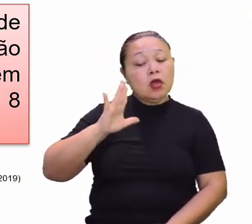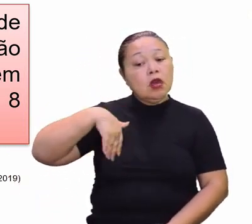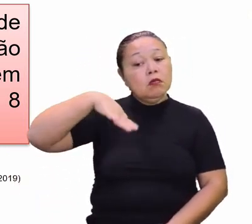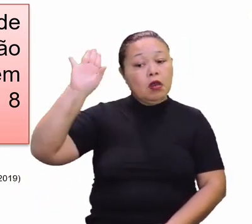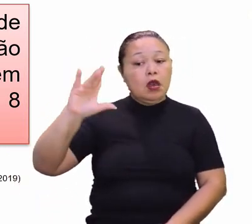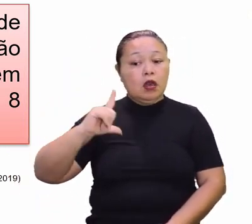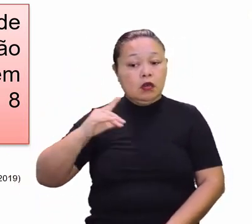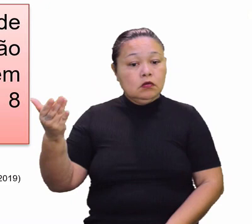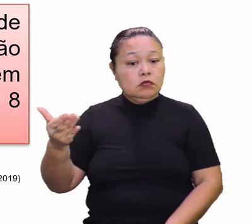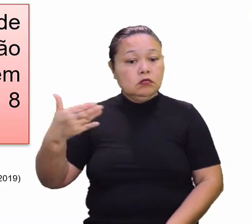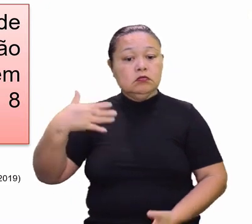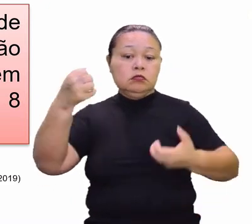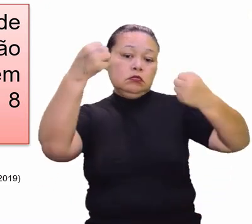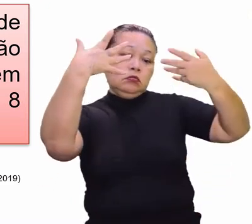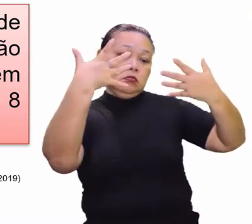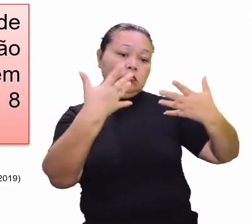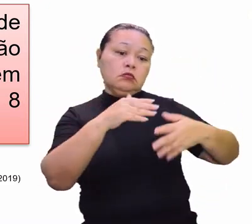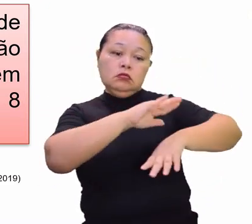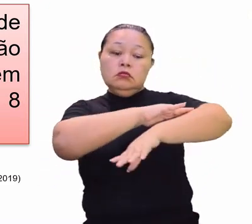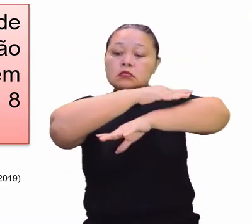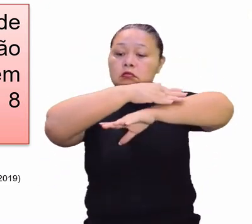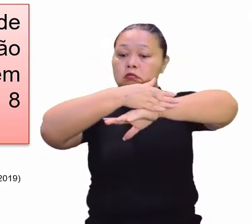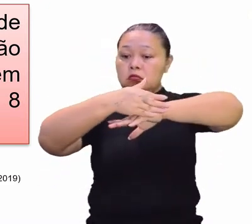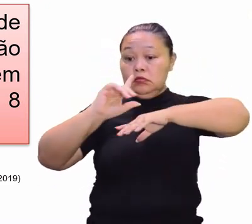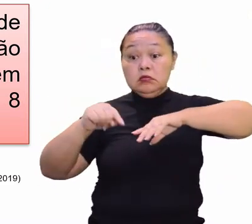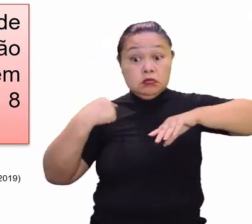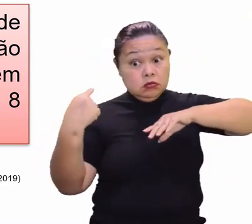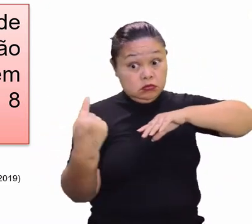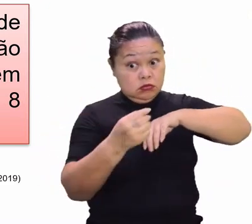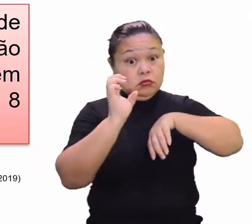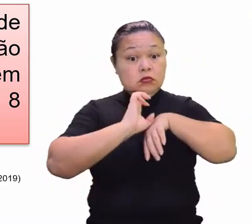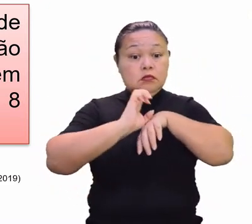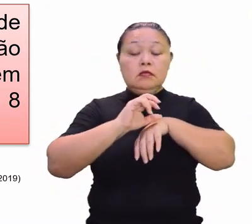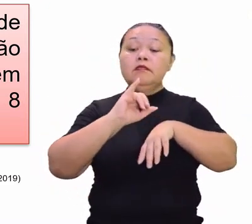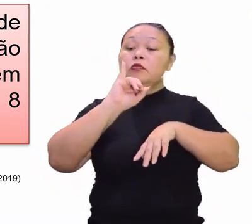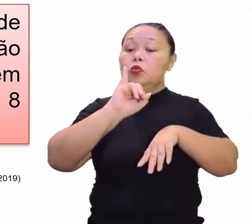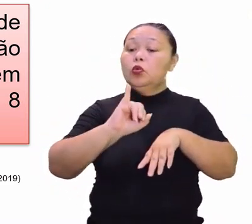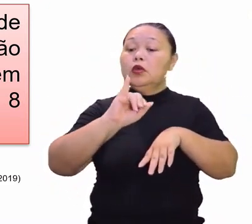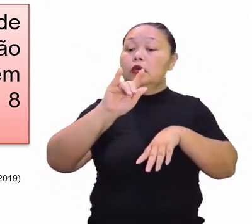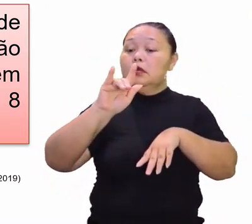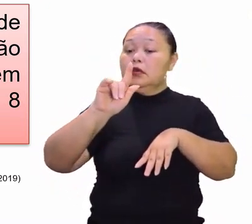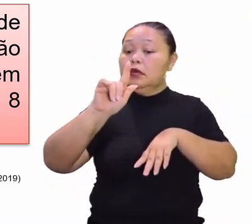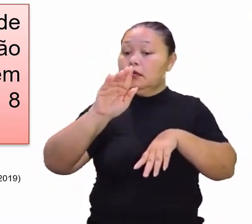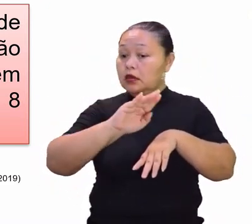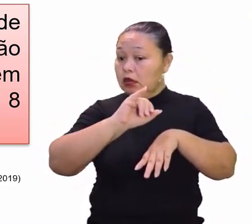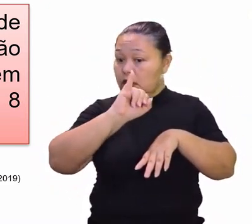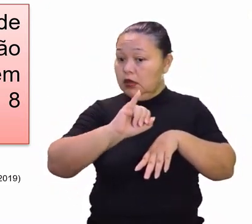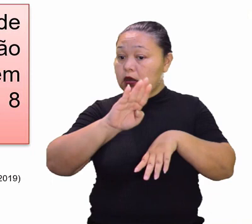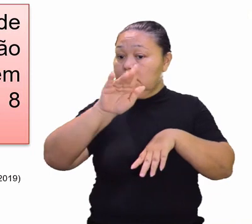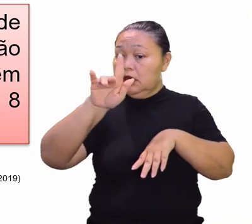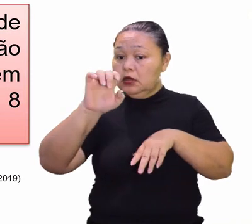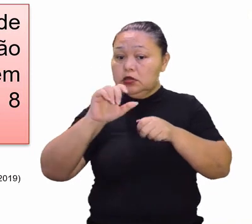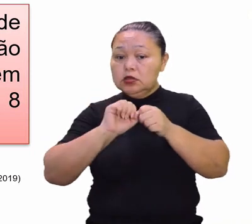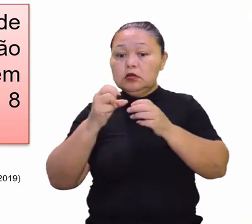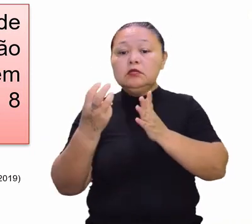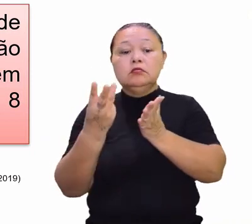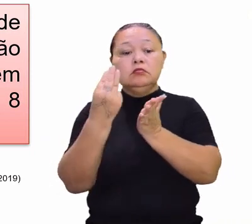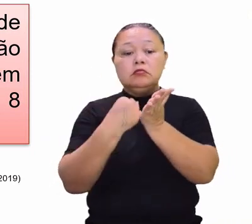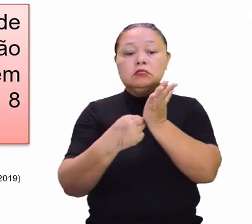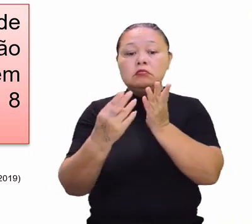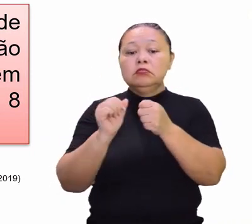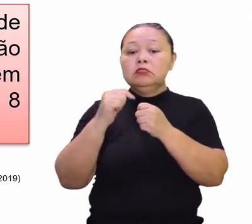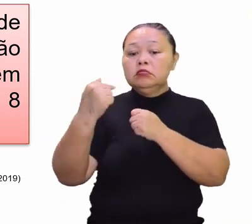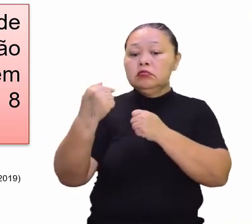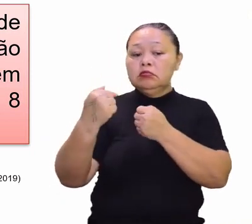mais atuais descrições do relevo do nosso estado é a do IBGE, a partir do Ata Geográfico Escolar, em sua